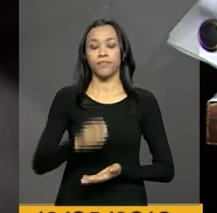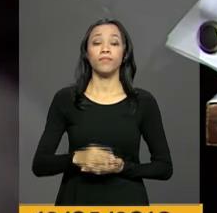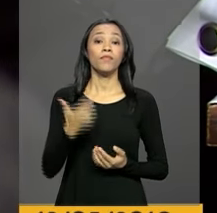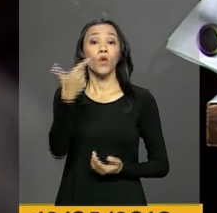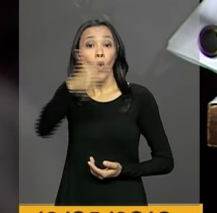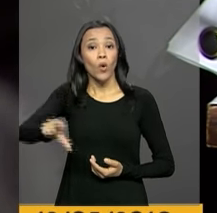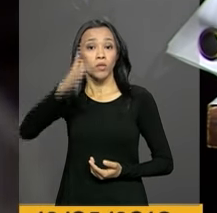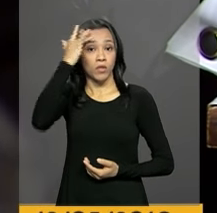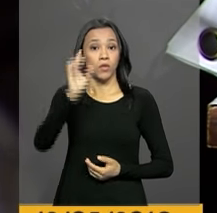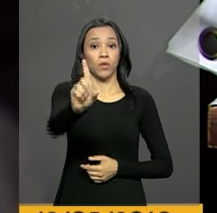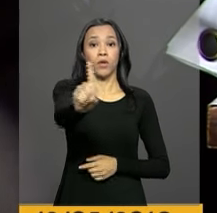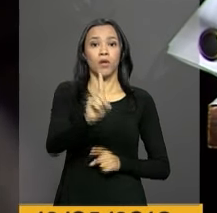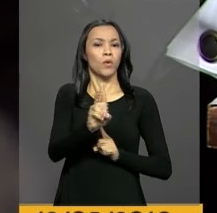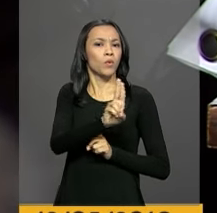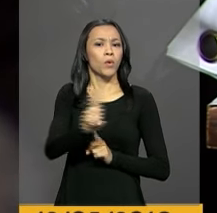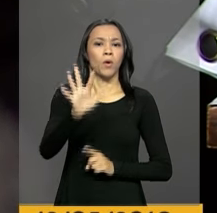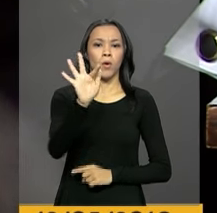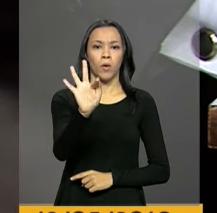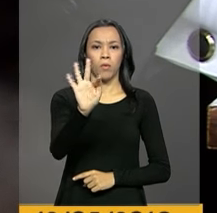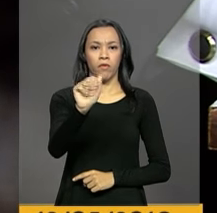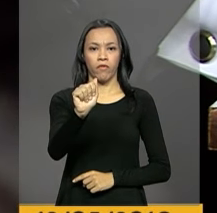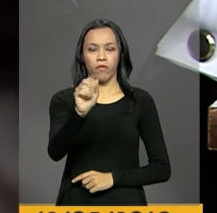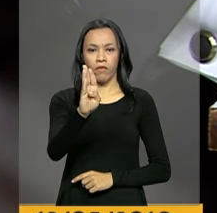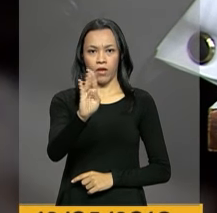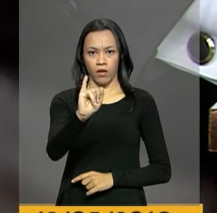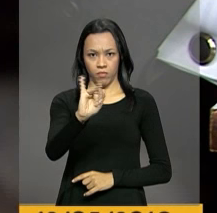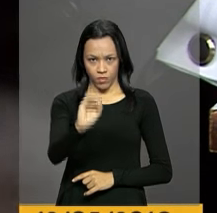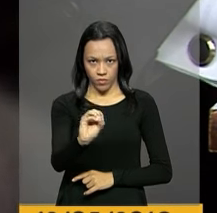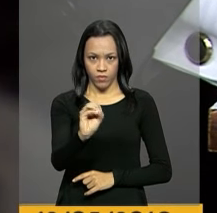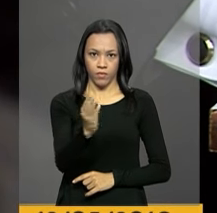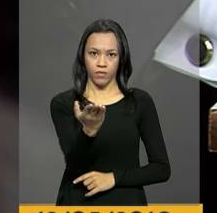Fábio Osório Medina,